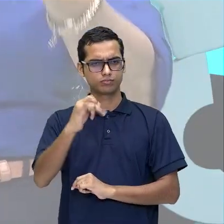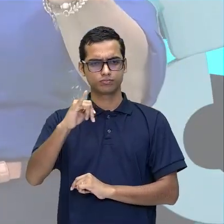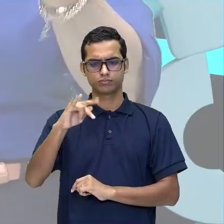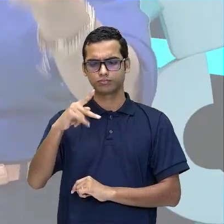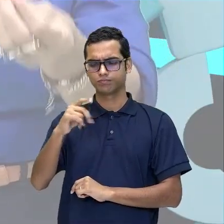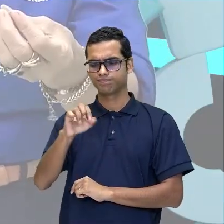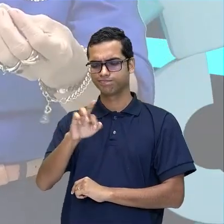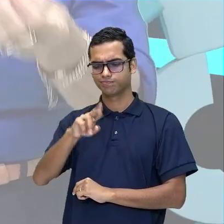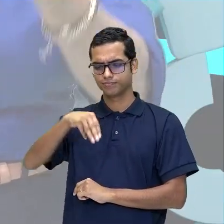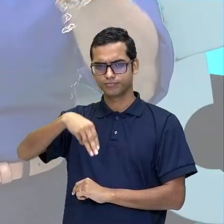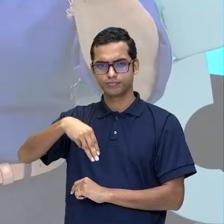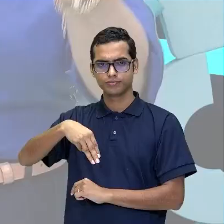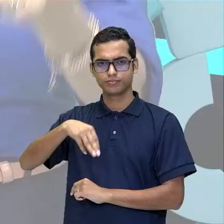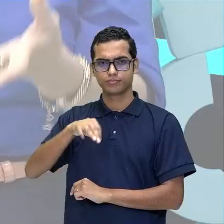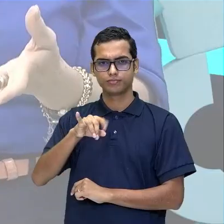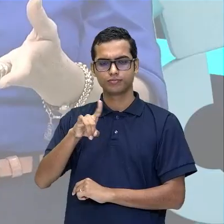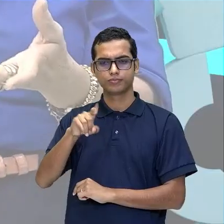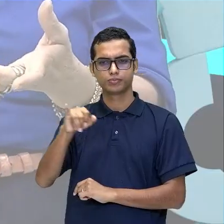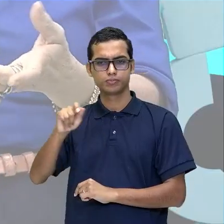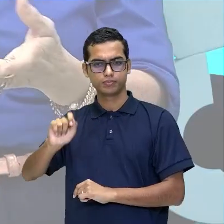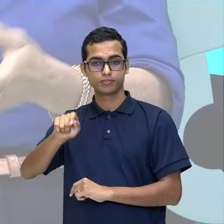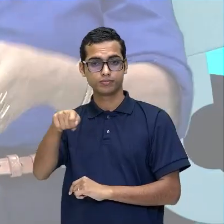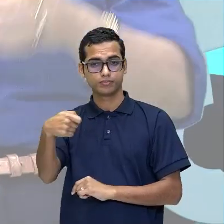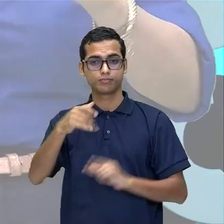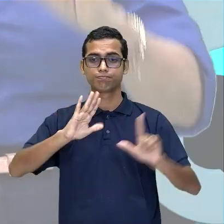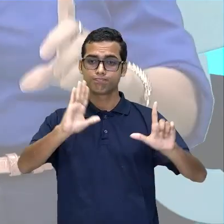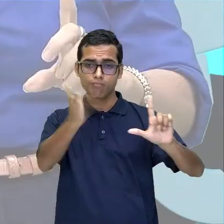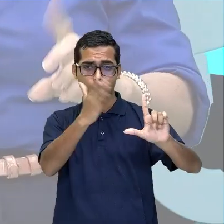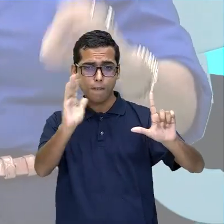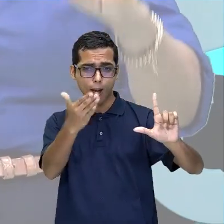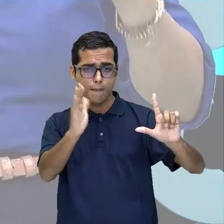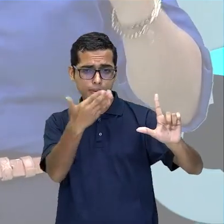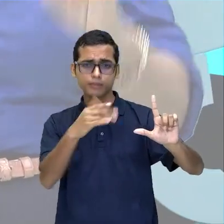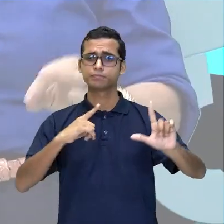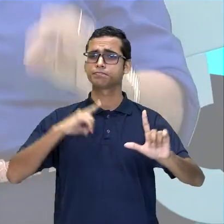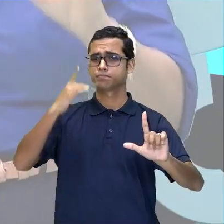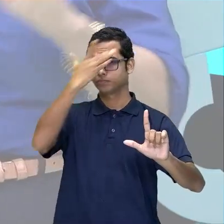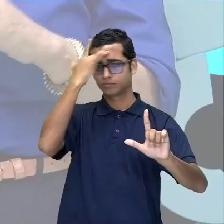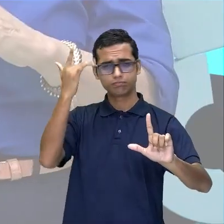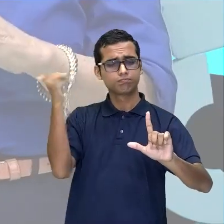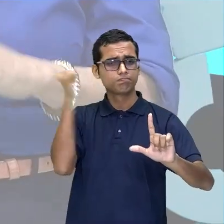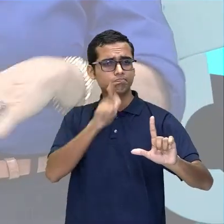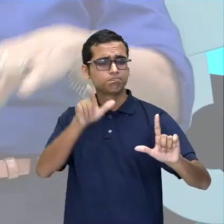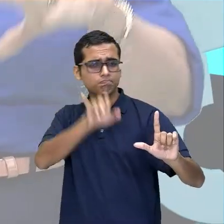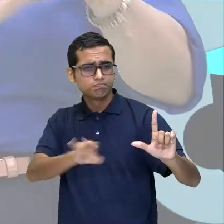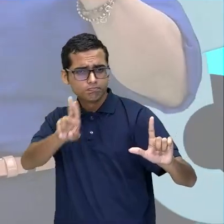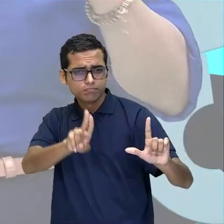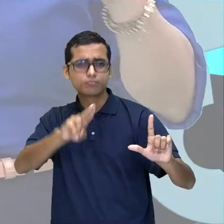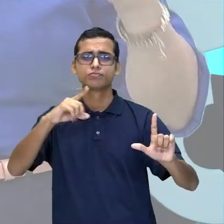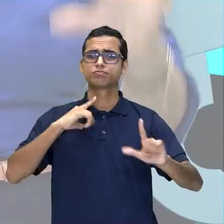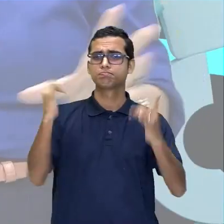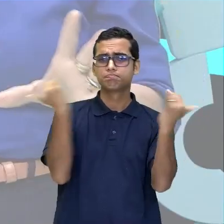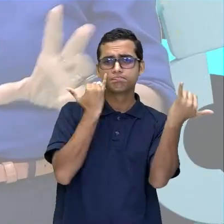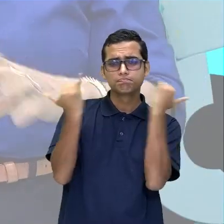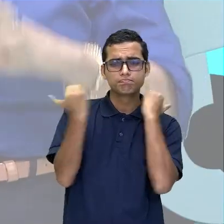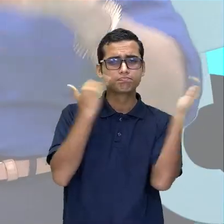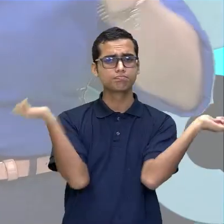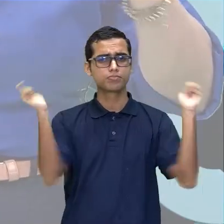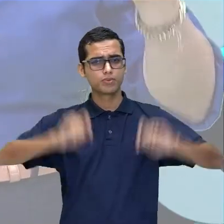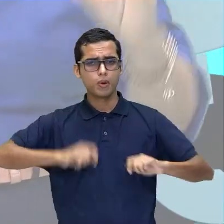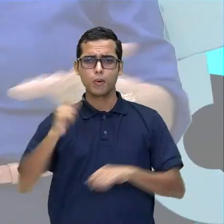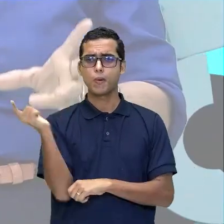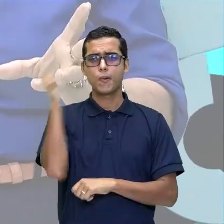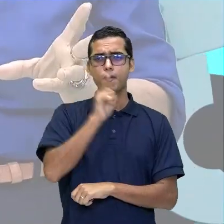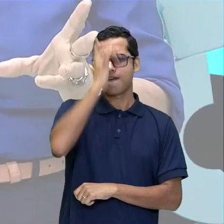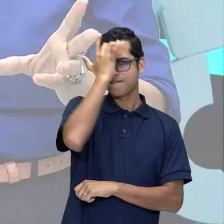hipermídias, elas permitem, elas possibilitam que os usuários acessem informações, e isso dessa forma mais